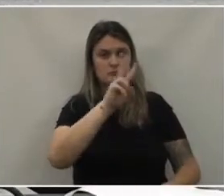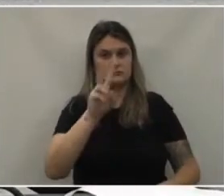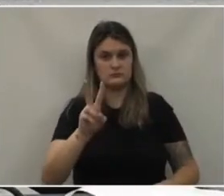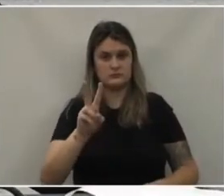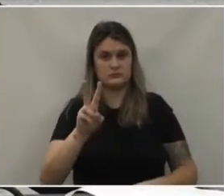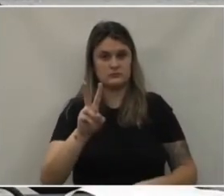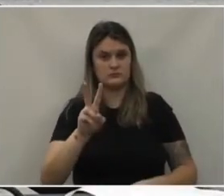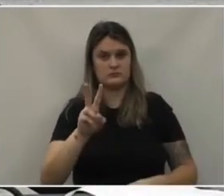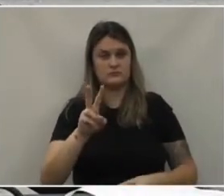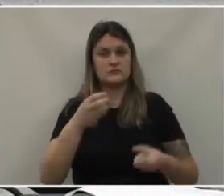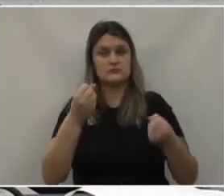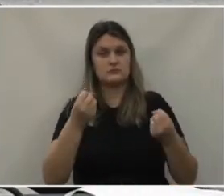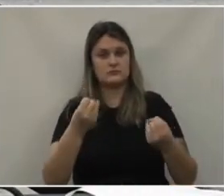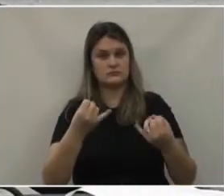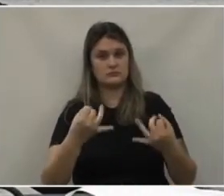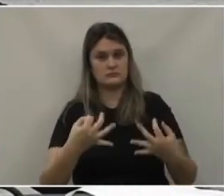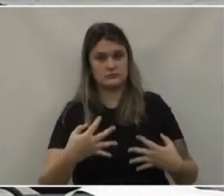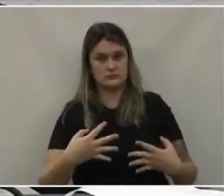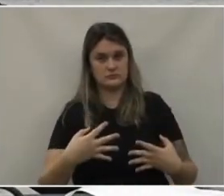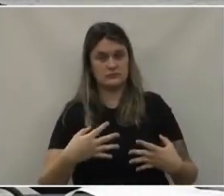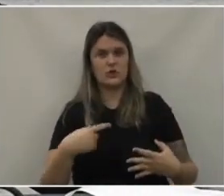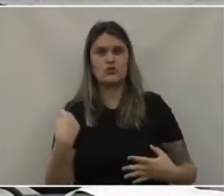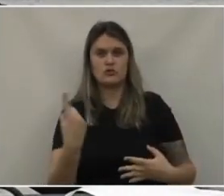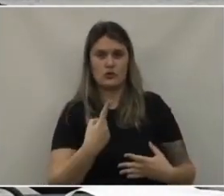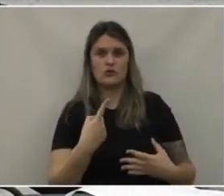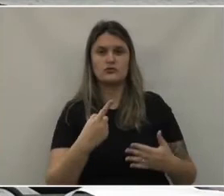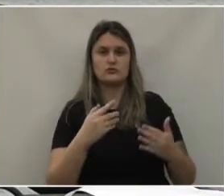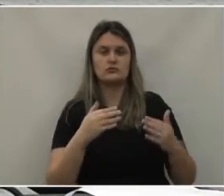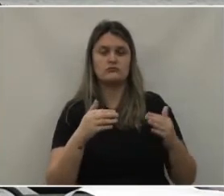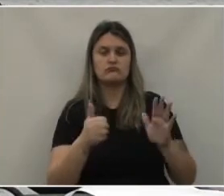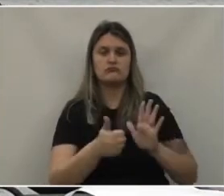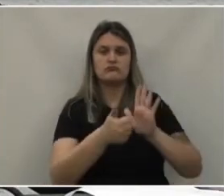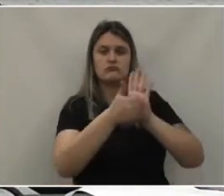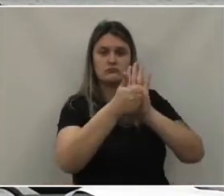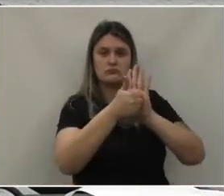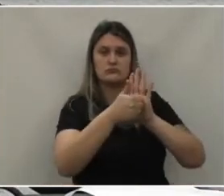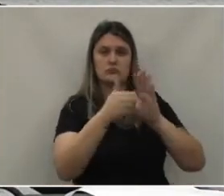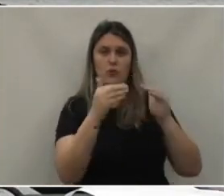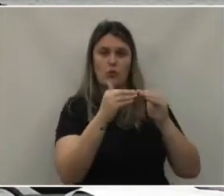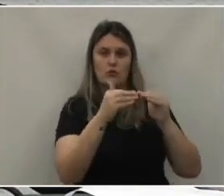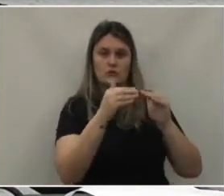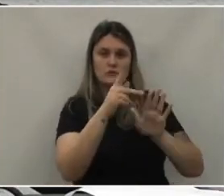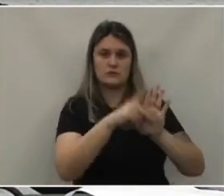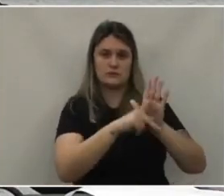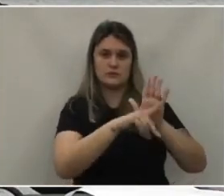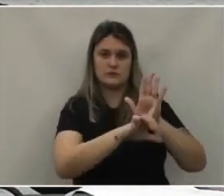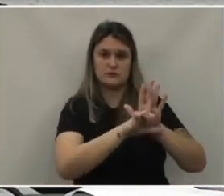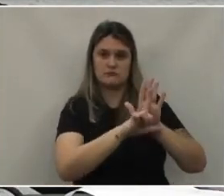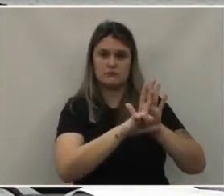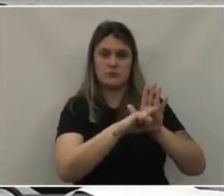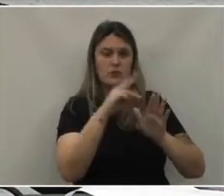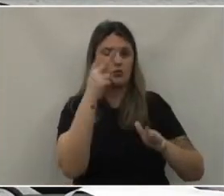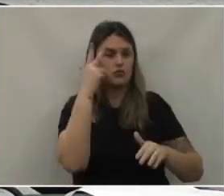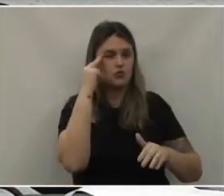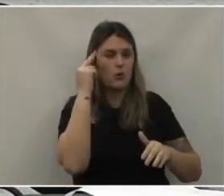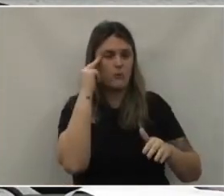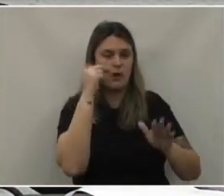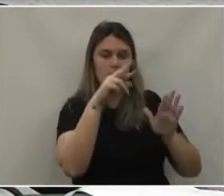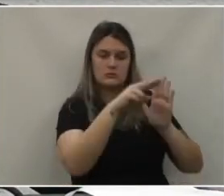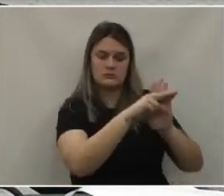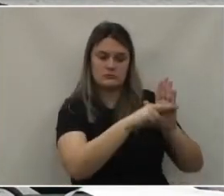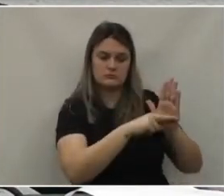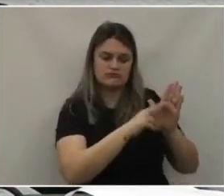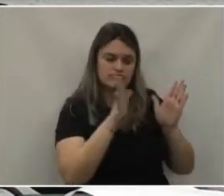Vitória. Fundamentação. Somos de parecer favorável ao projeto em questão, devendo o mesmo seguir